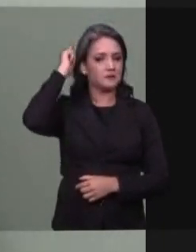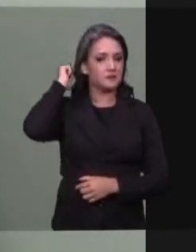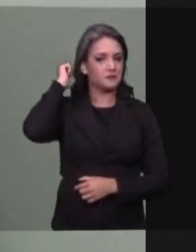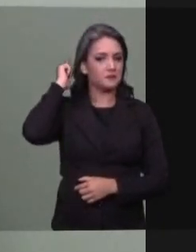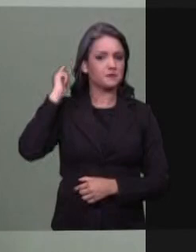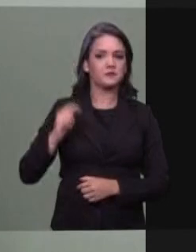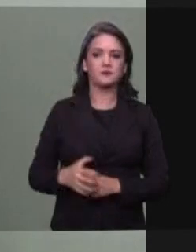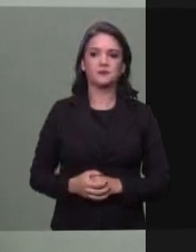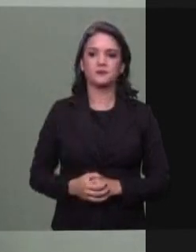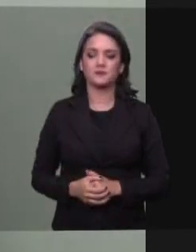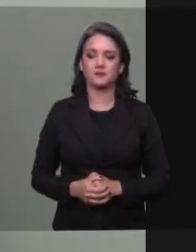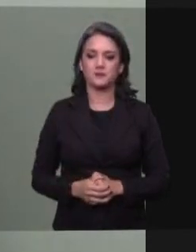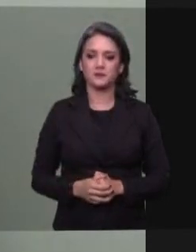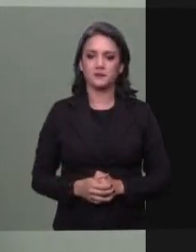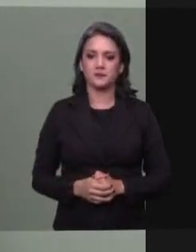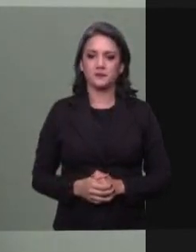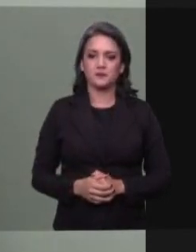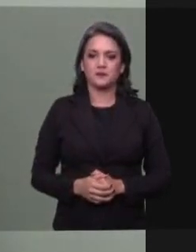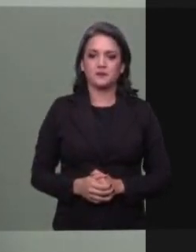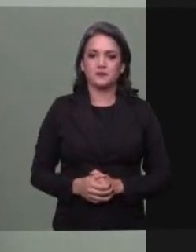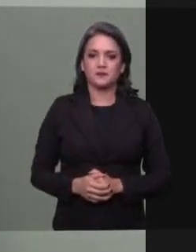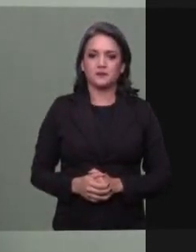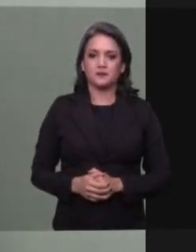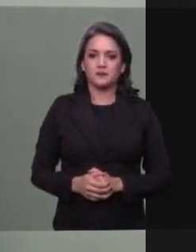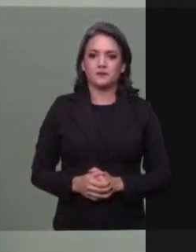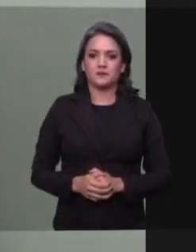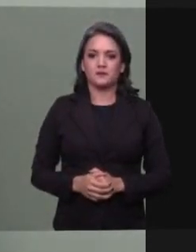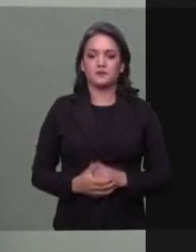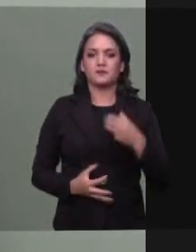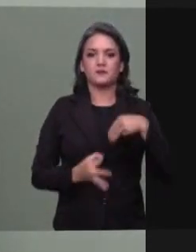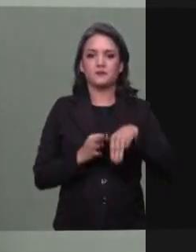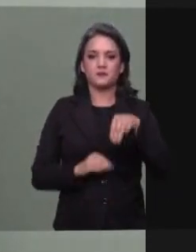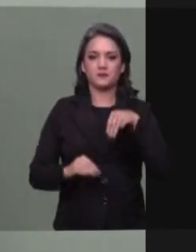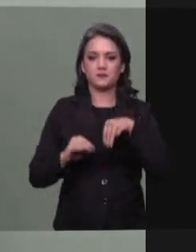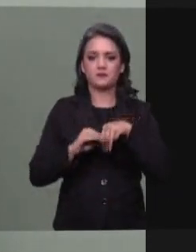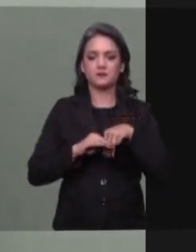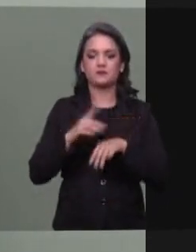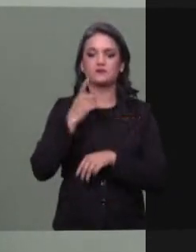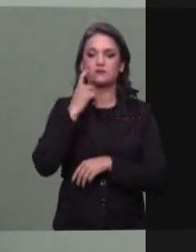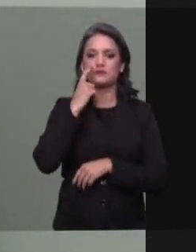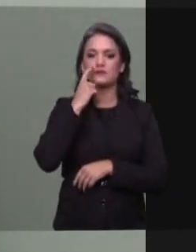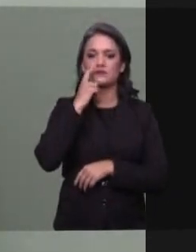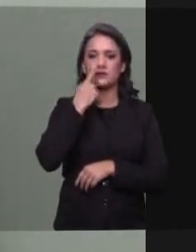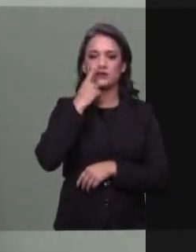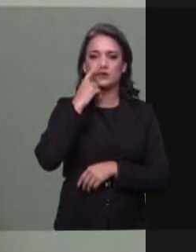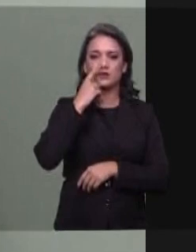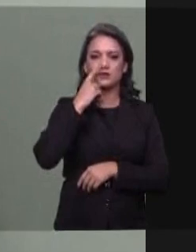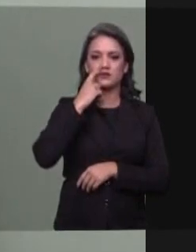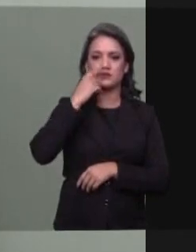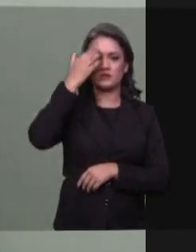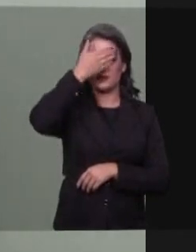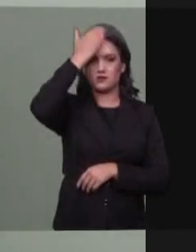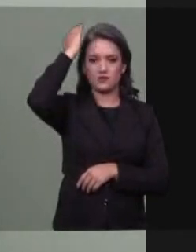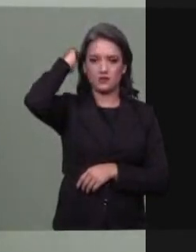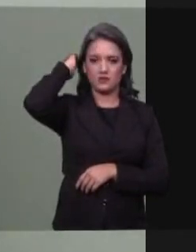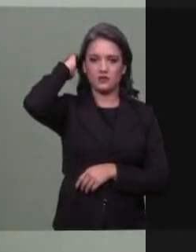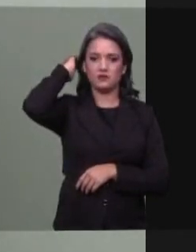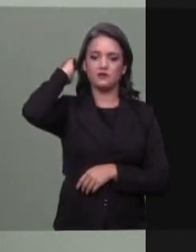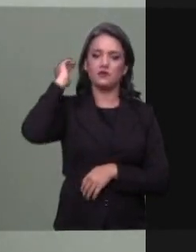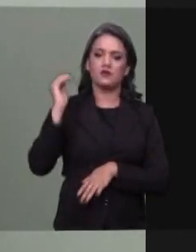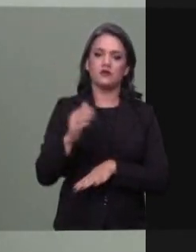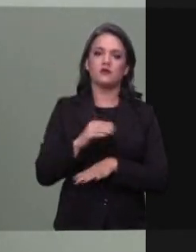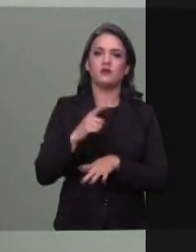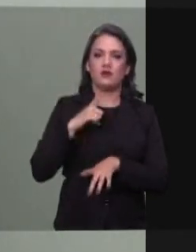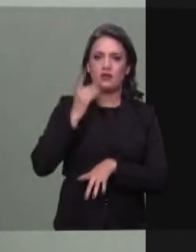grisalhos, lisos e curtos, abaixo das orelhas. Usa toga preta sobre blusa branca de gola fechada, ao fundo